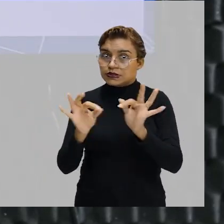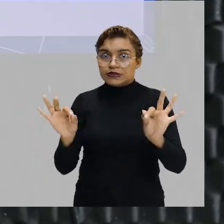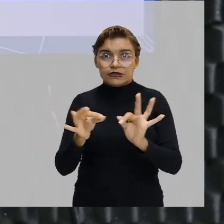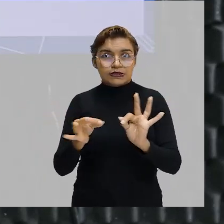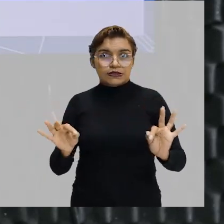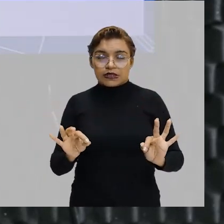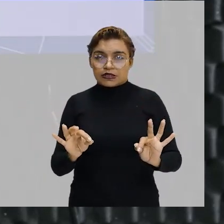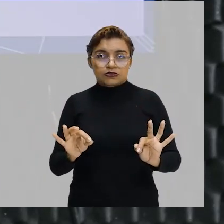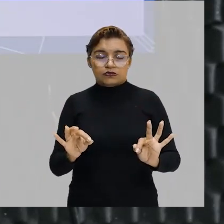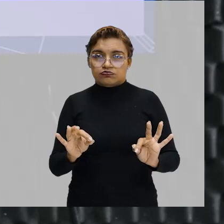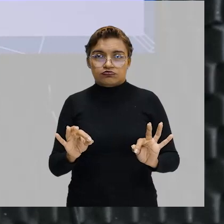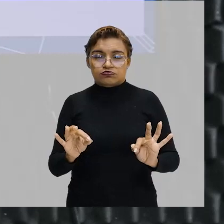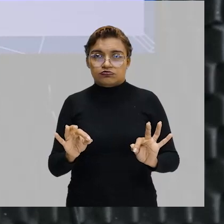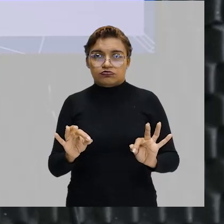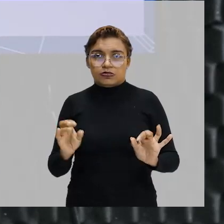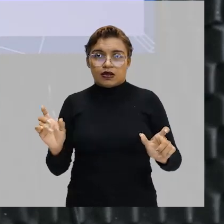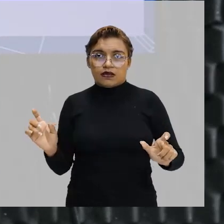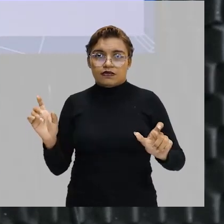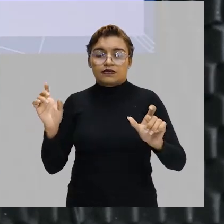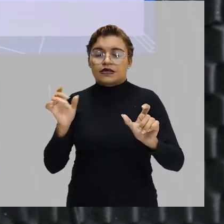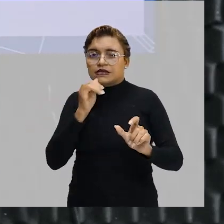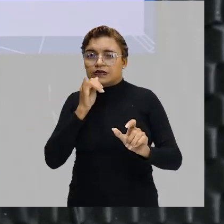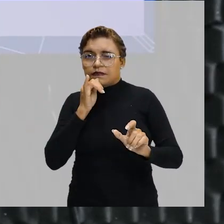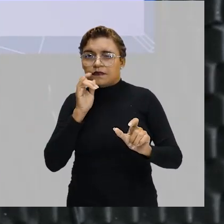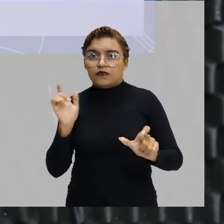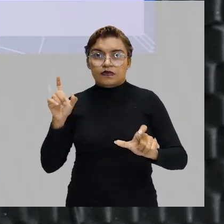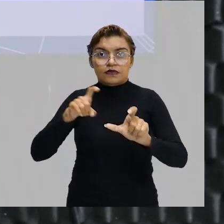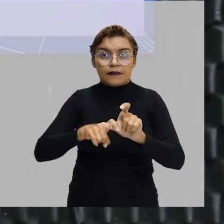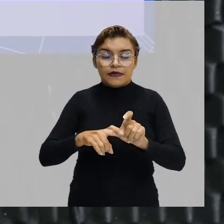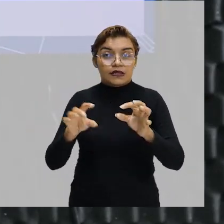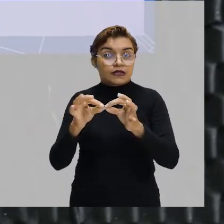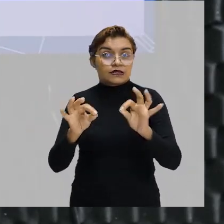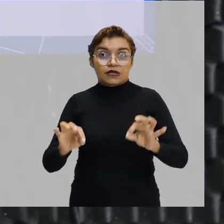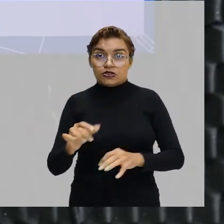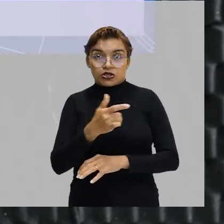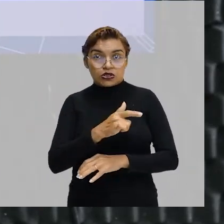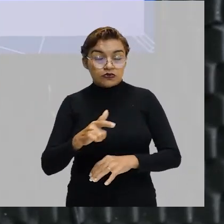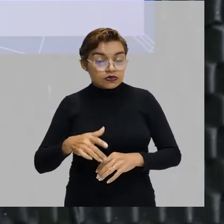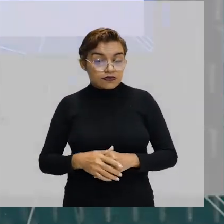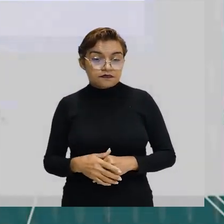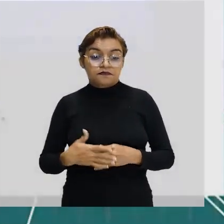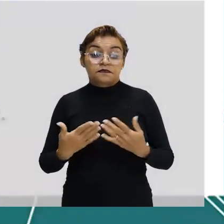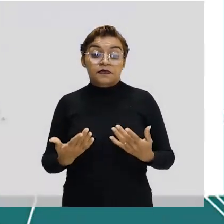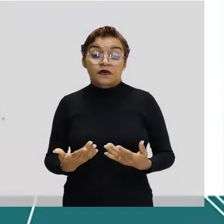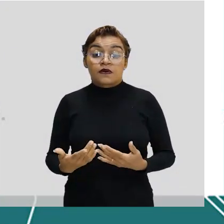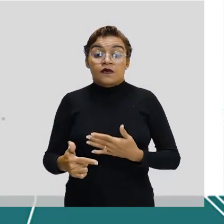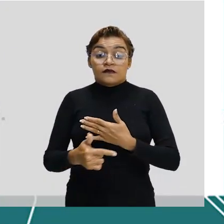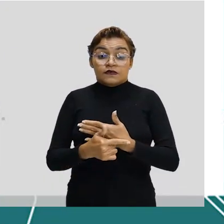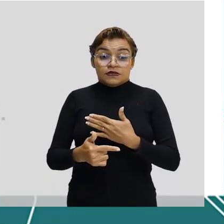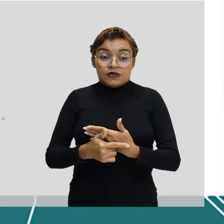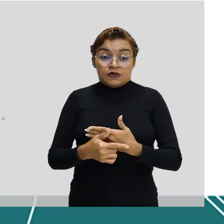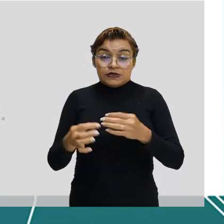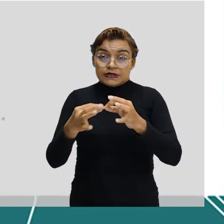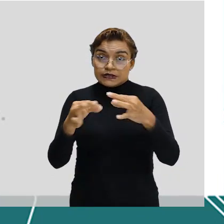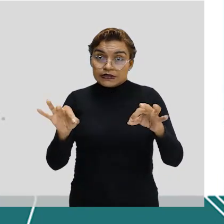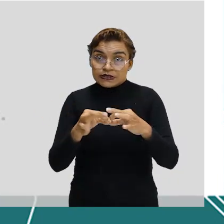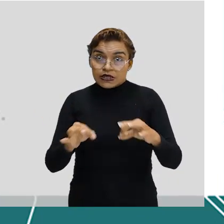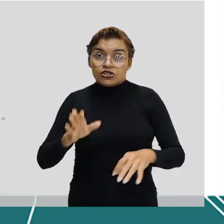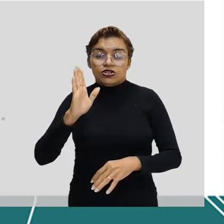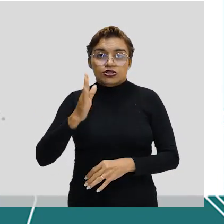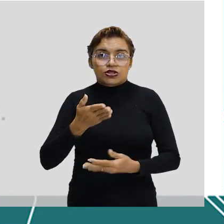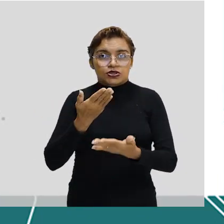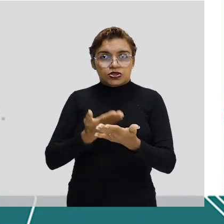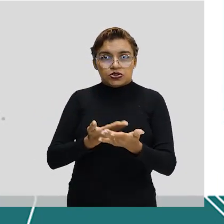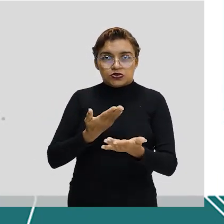sintaticamente, não existe dependência sintática. E função sintática, a gente já estudou isso. A função